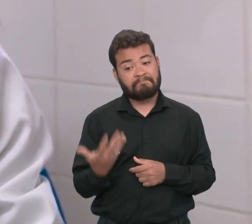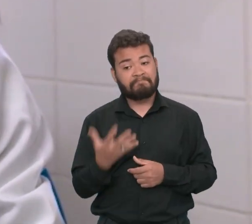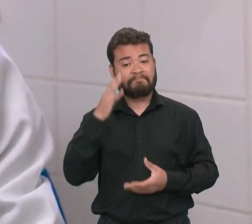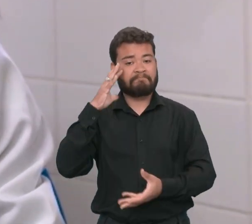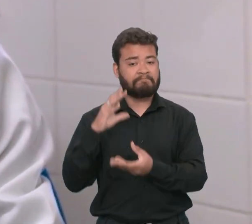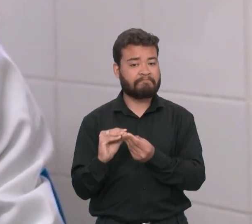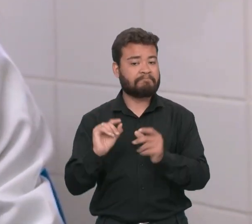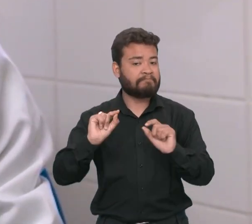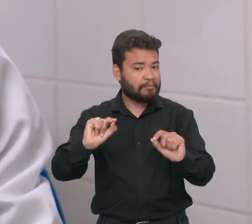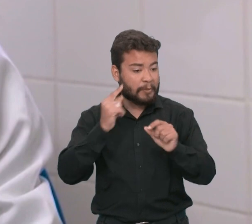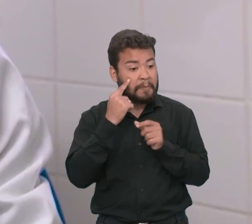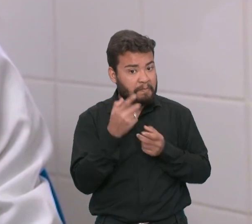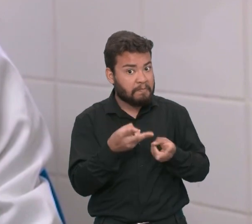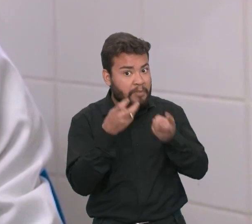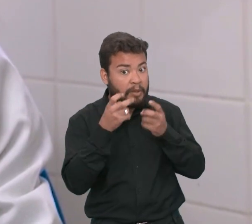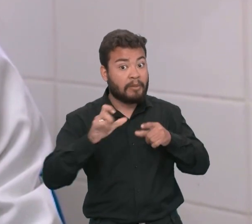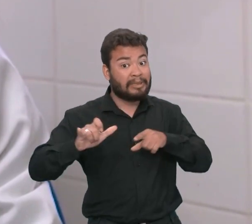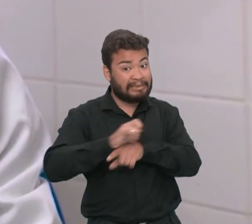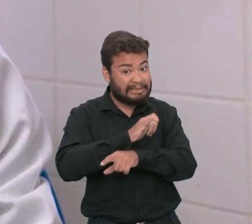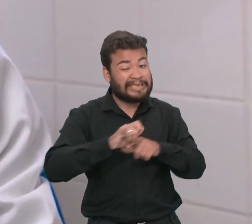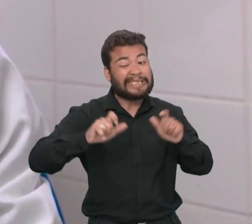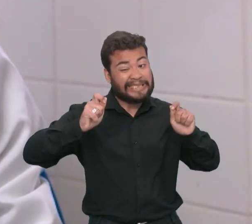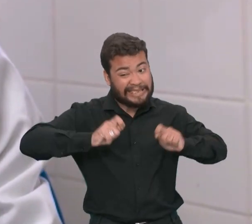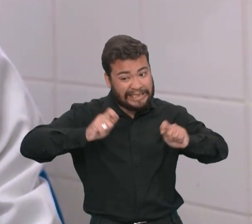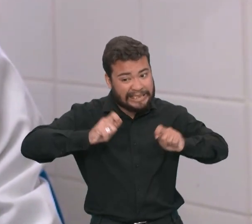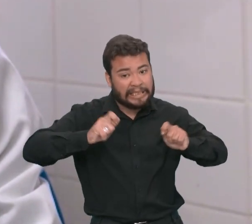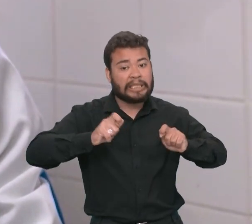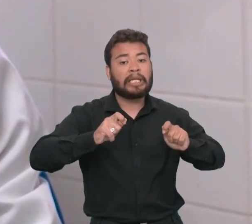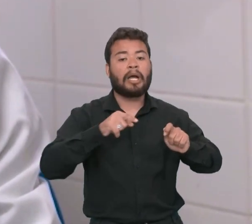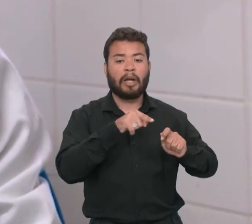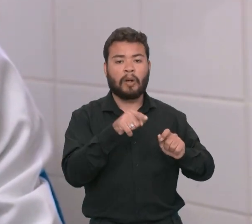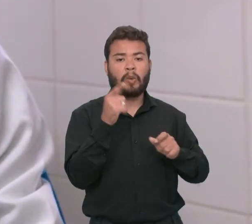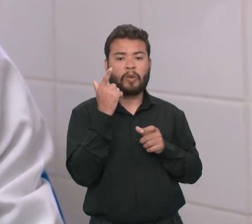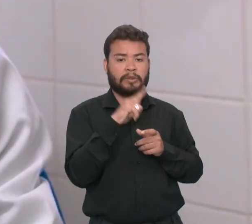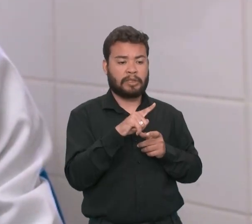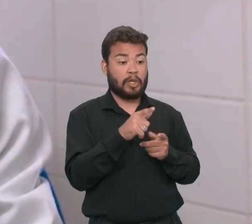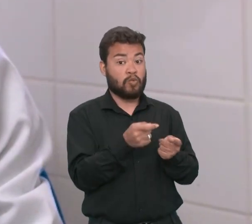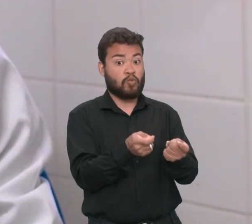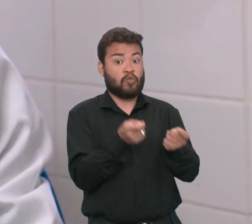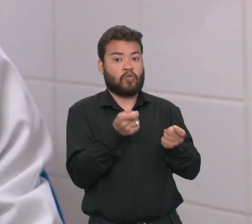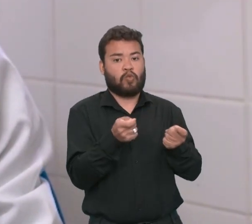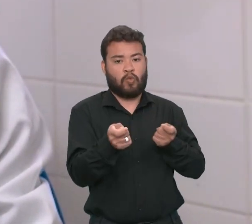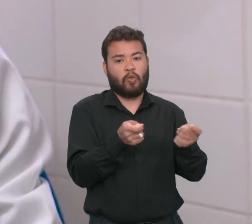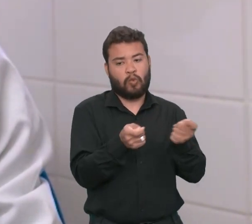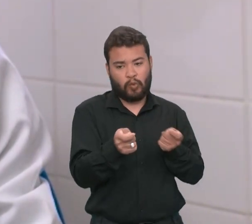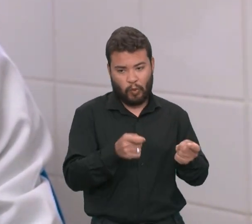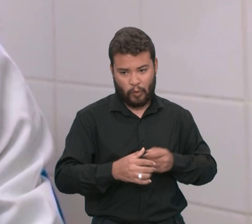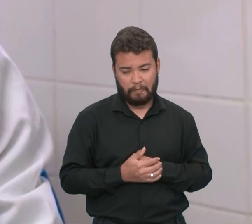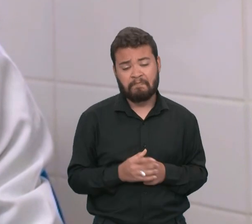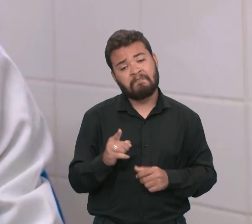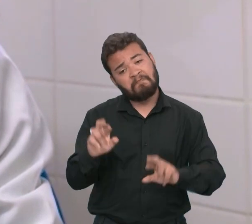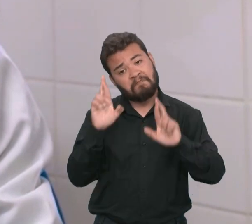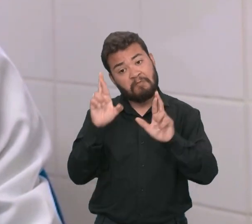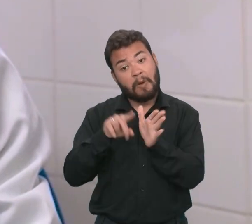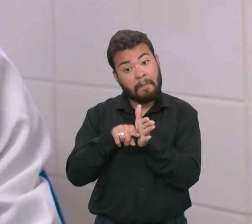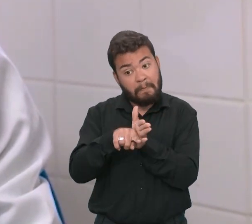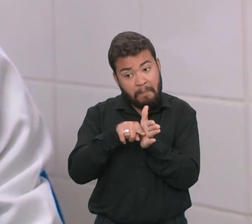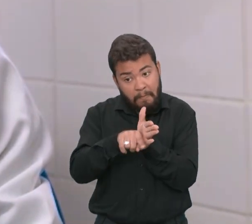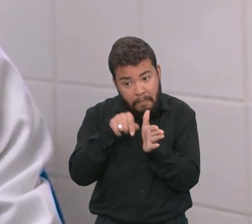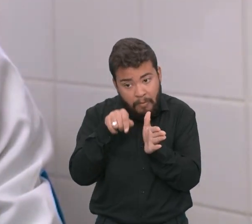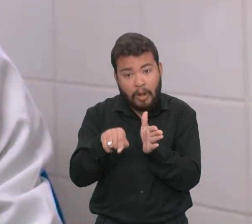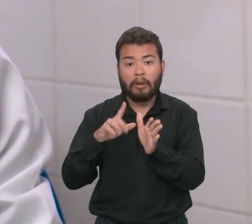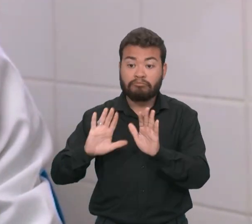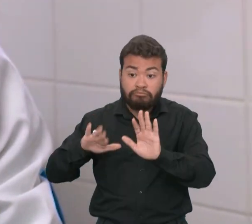uma excelente alternativa para o controle desse fitopatógeno. Esperamos que com essa pesquisa ela